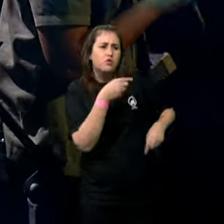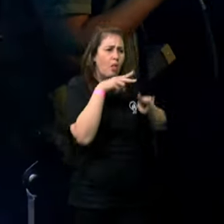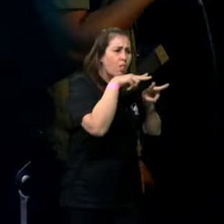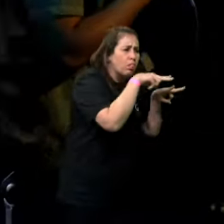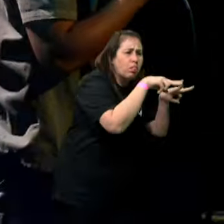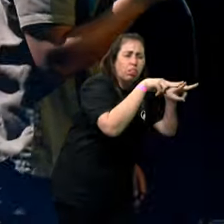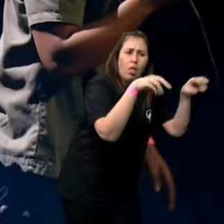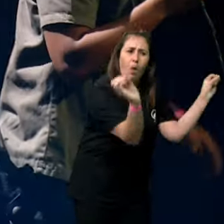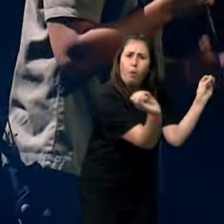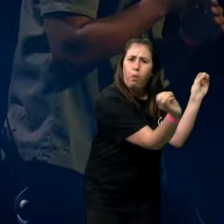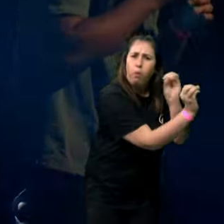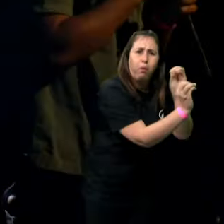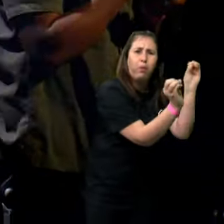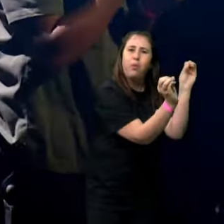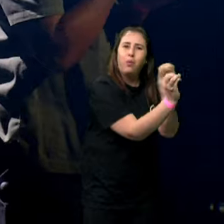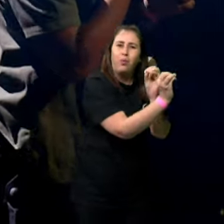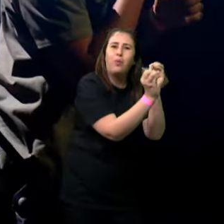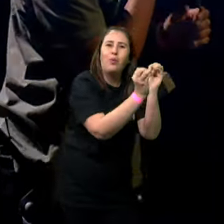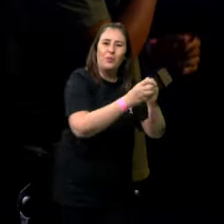pelo que